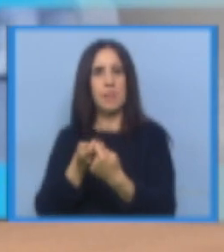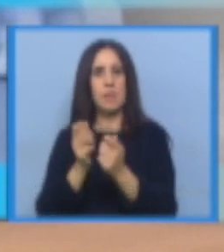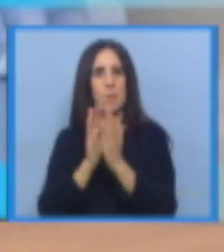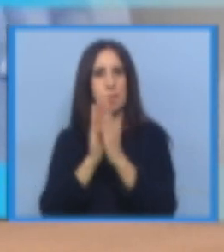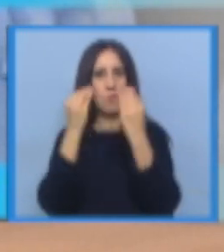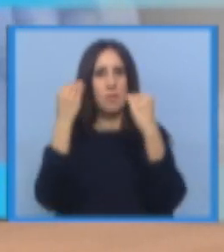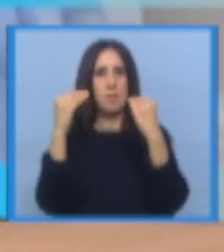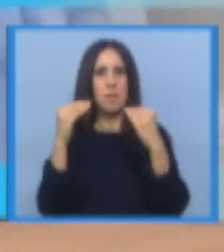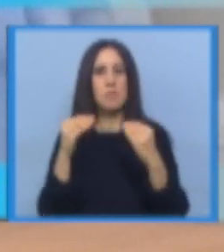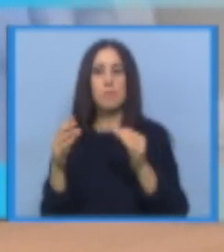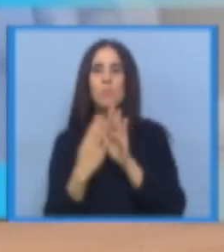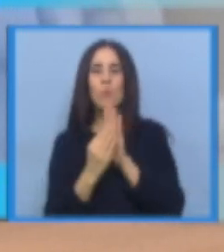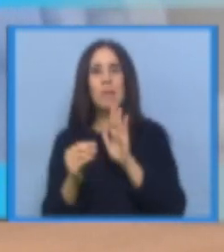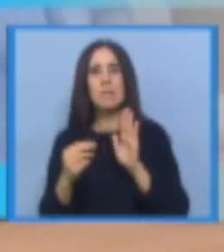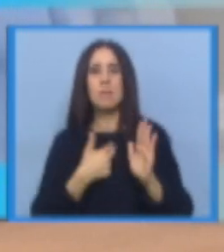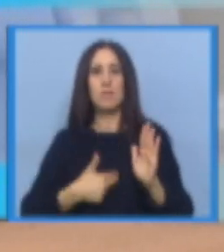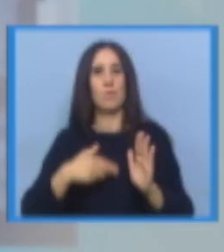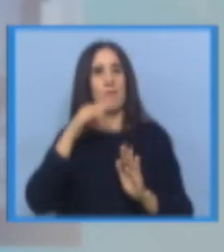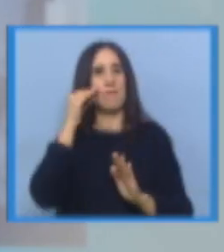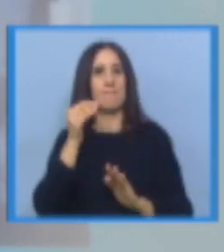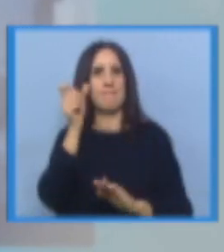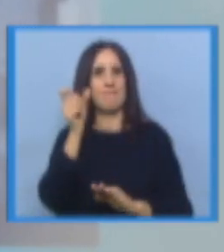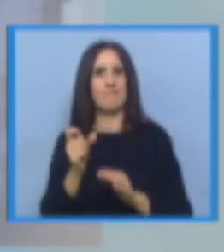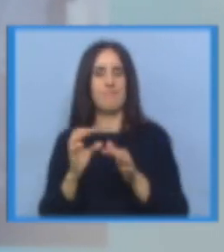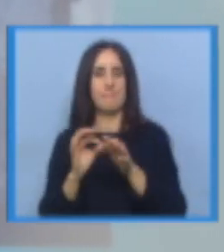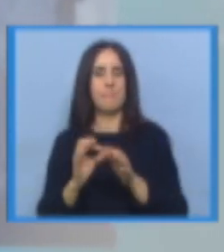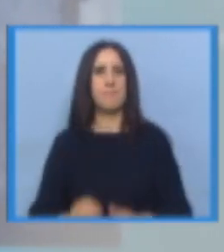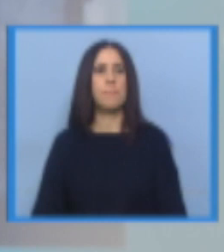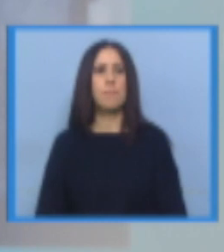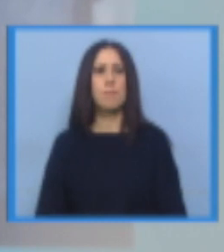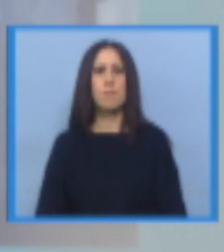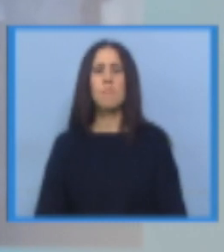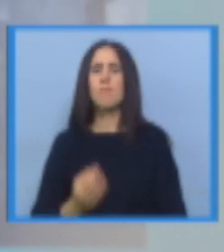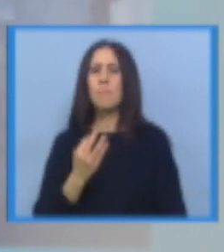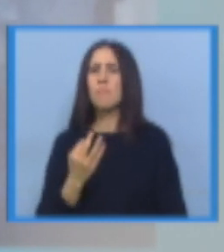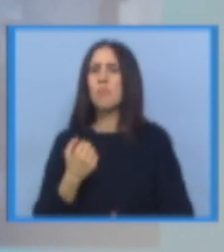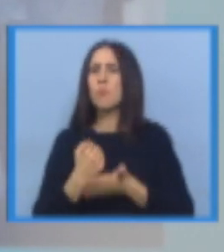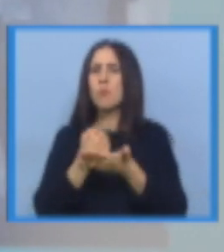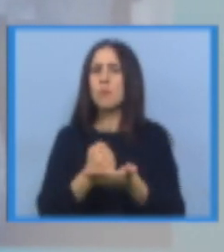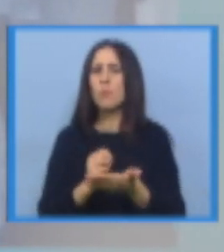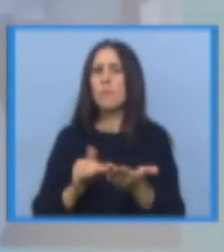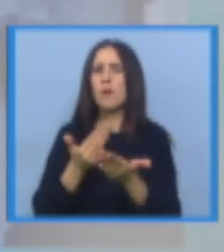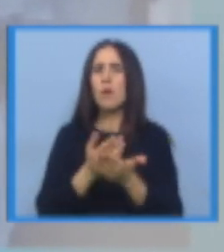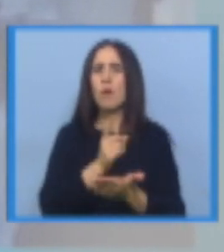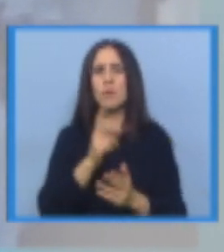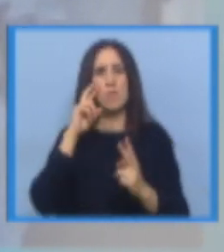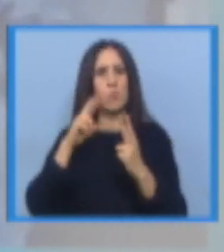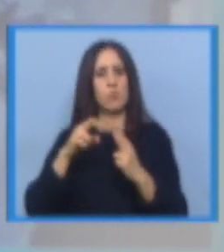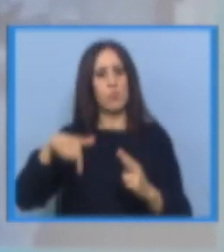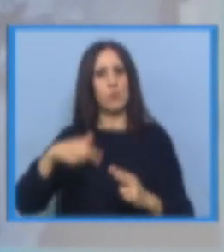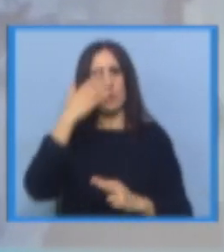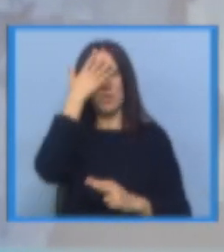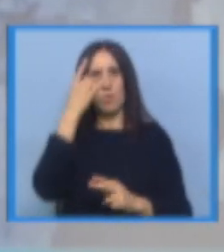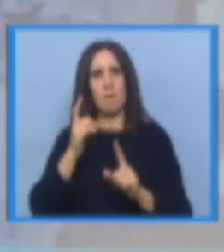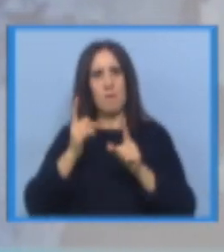catequese por esse modelo de cristão adulto. Que contributo vai sair deste encontro que inicia hoje em Setúbal